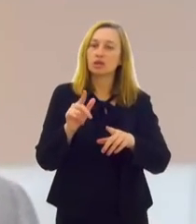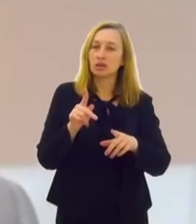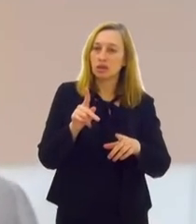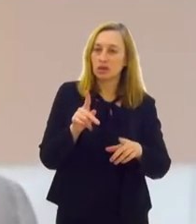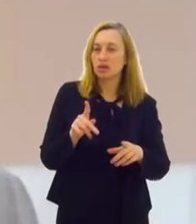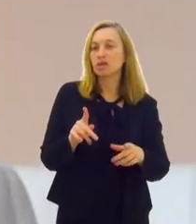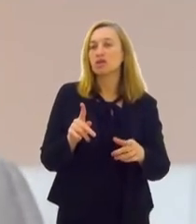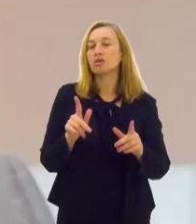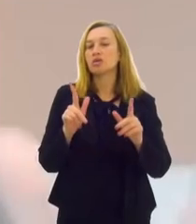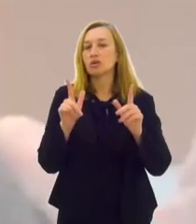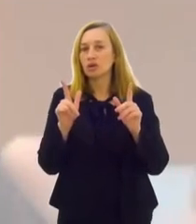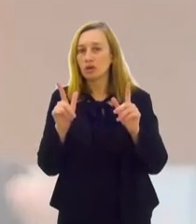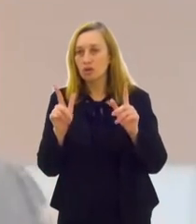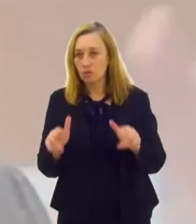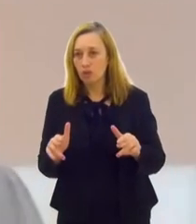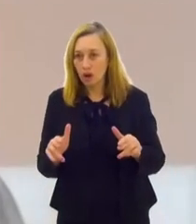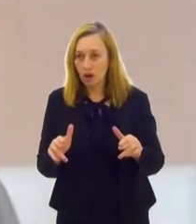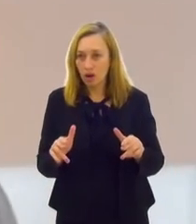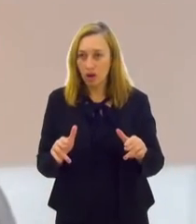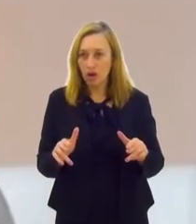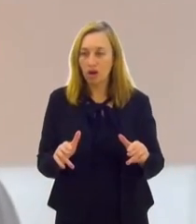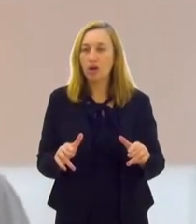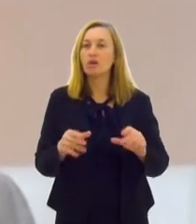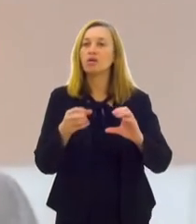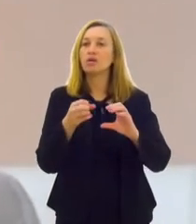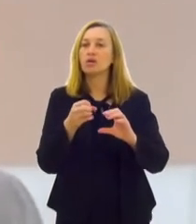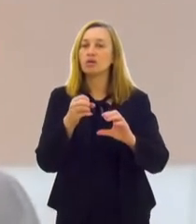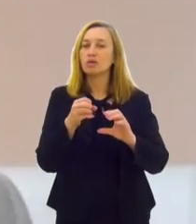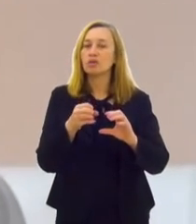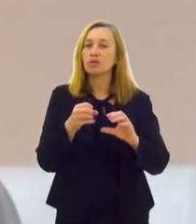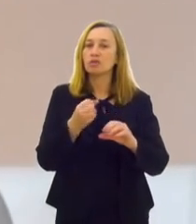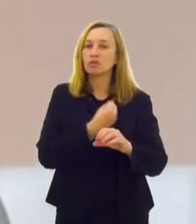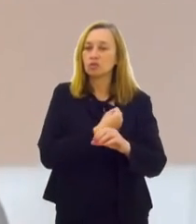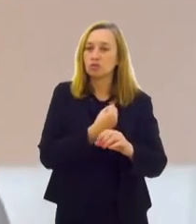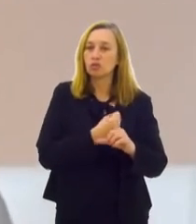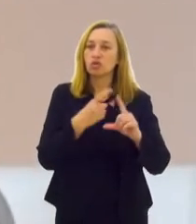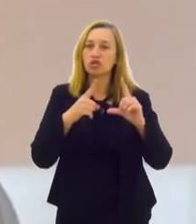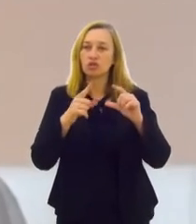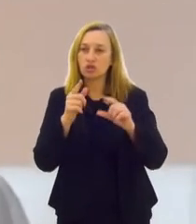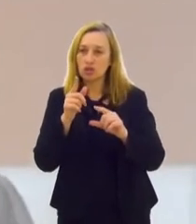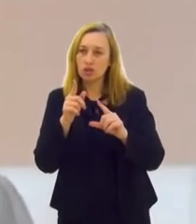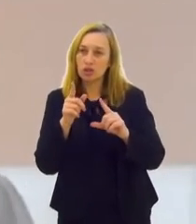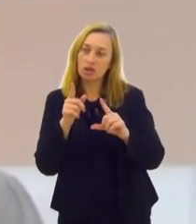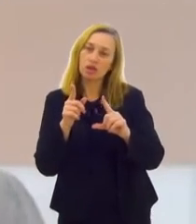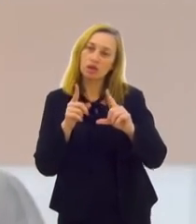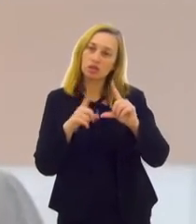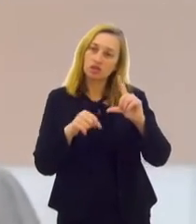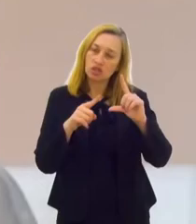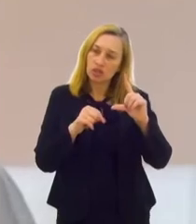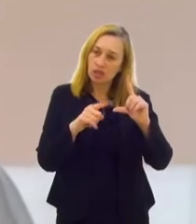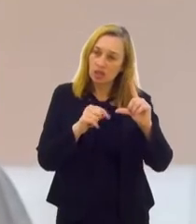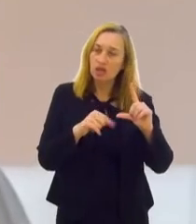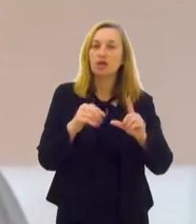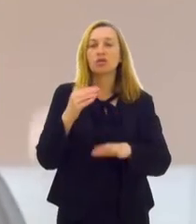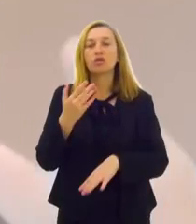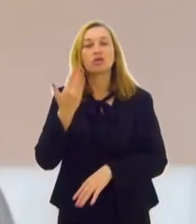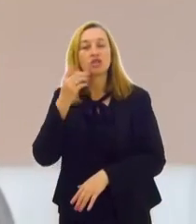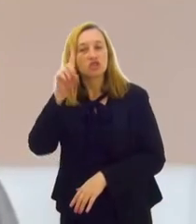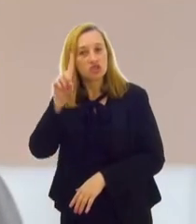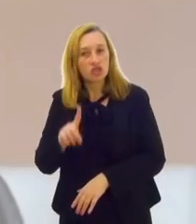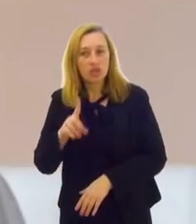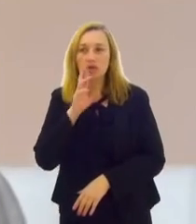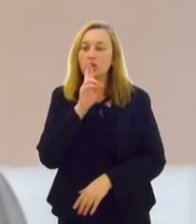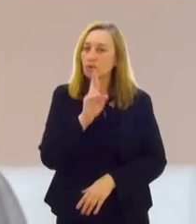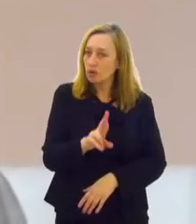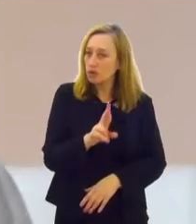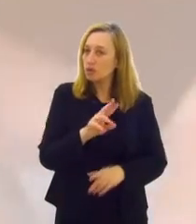mesma página, no mesmo tamanho, com os mesmos caracteres, para que a gente tente, com esse